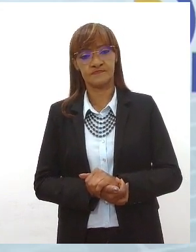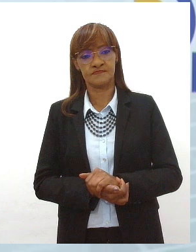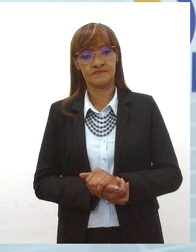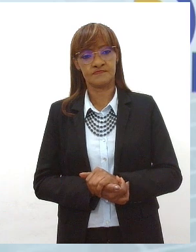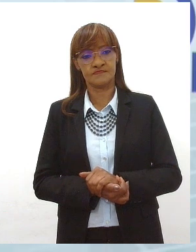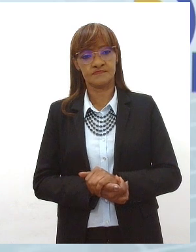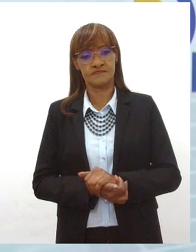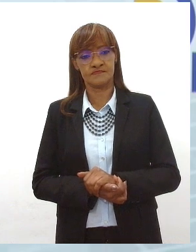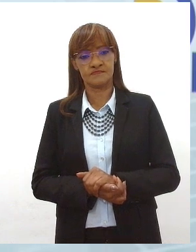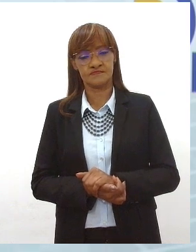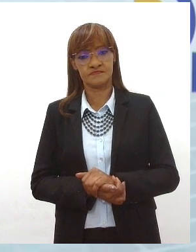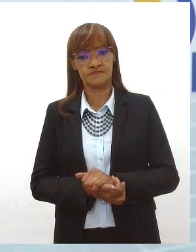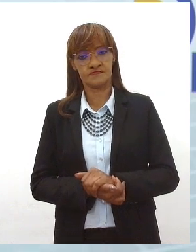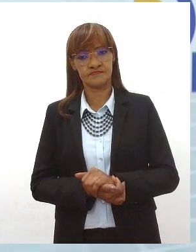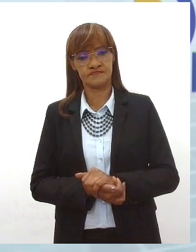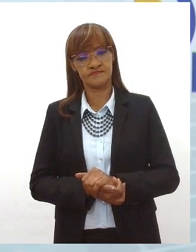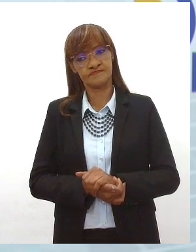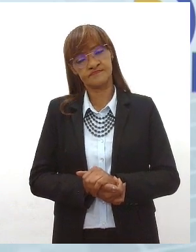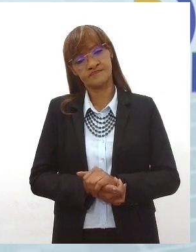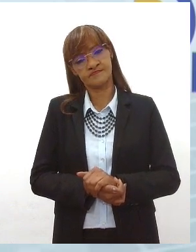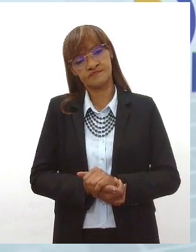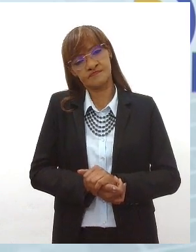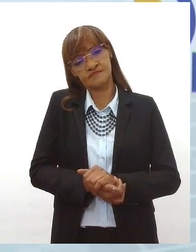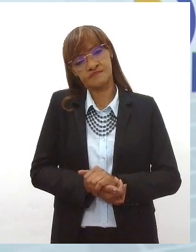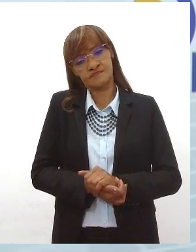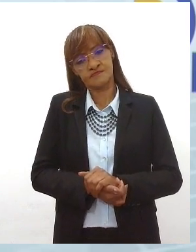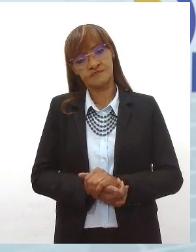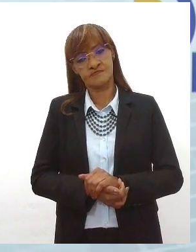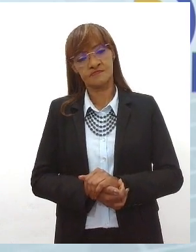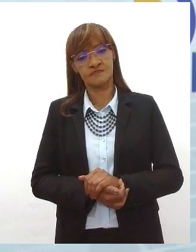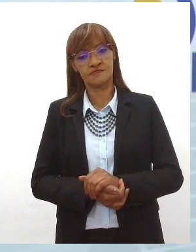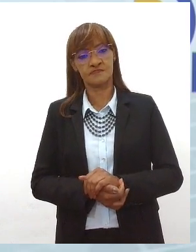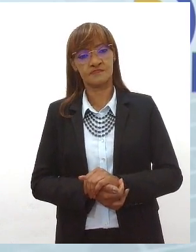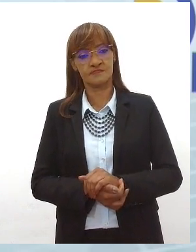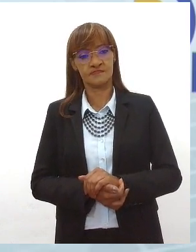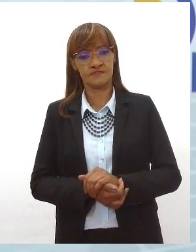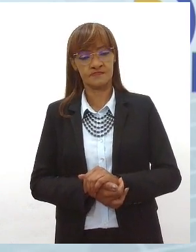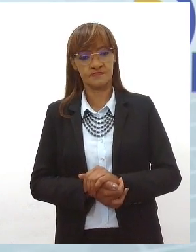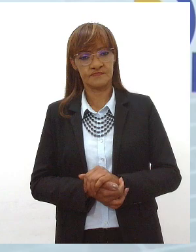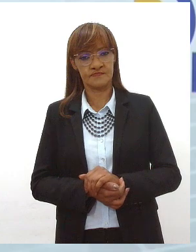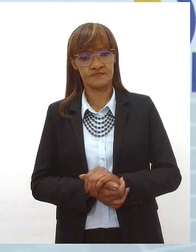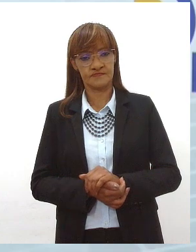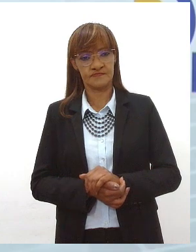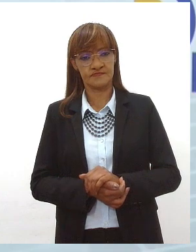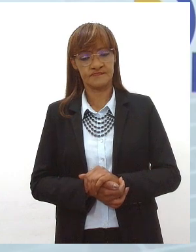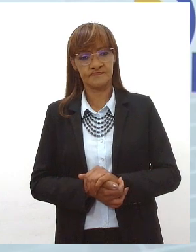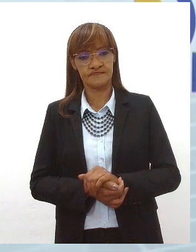sua participação, pela sua companhia. Feliz Dia Internacional da Mulher. Até breve.